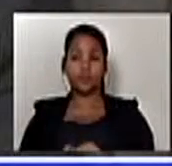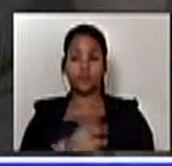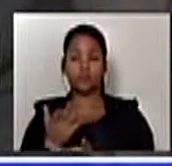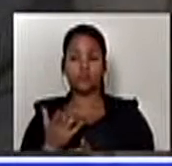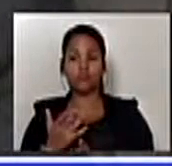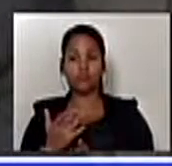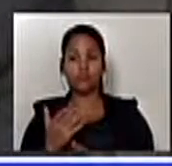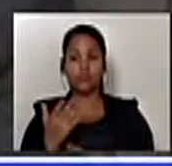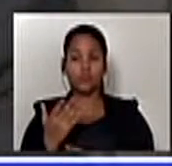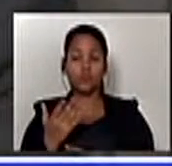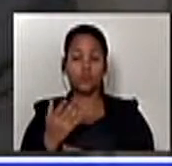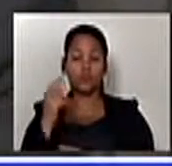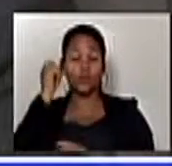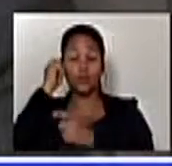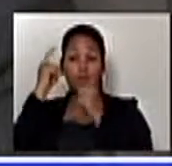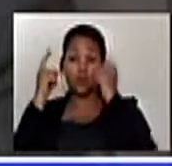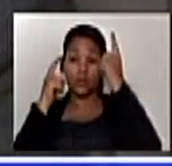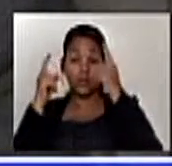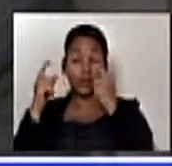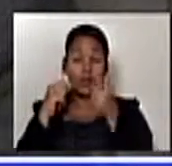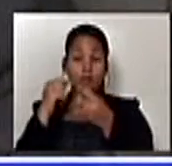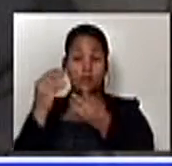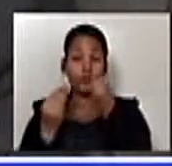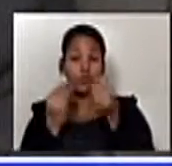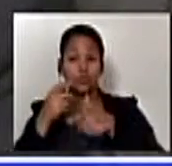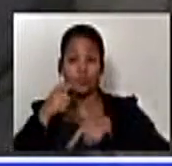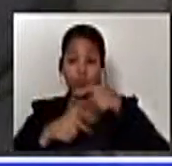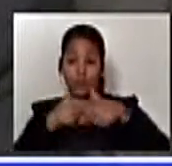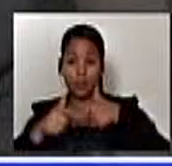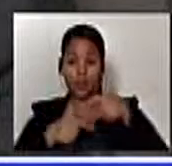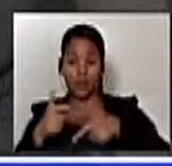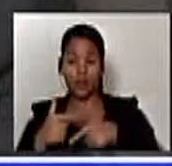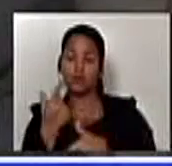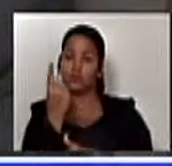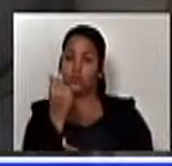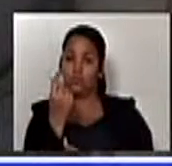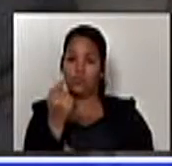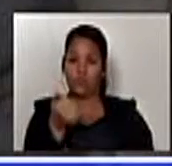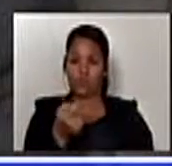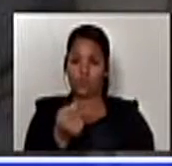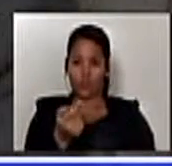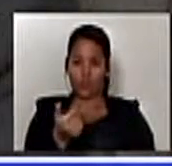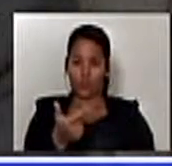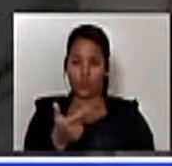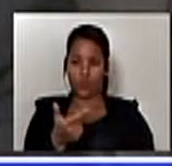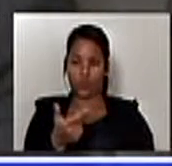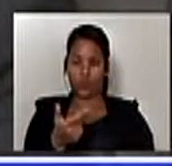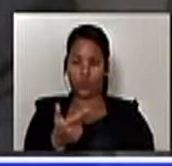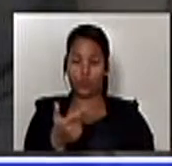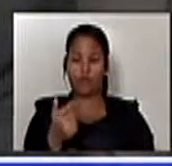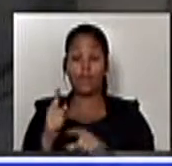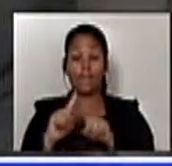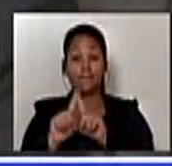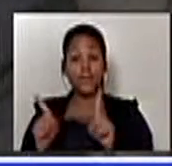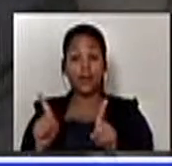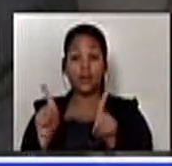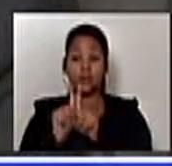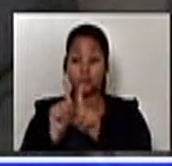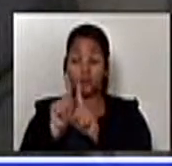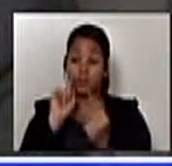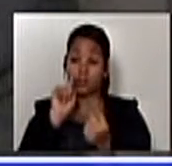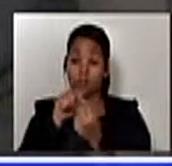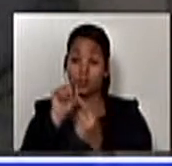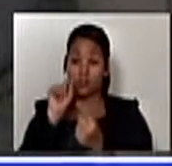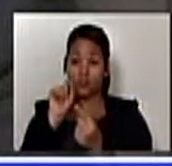nossa principal preocupação é não comprometer ainda mais o serviço público à população. Eu